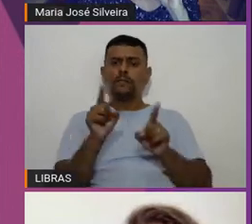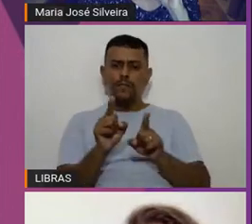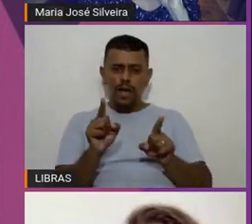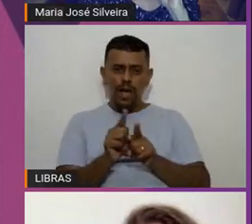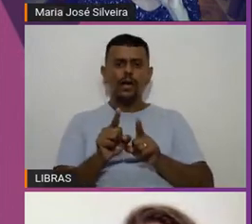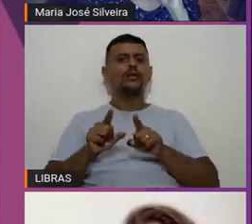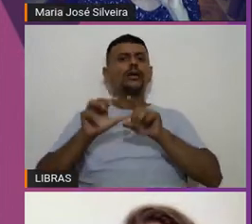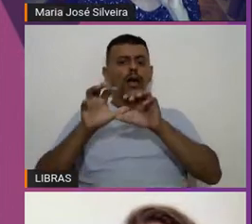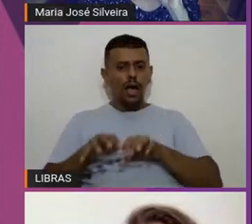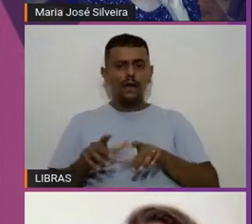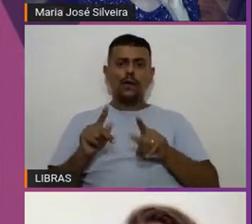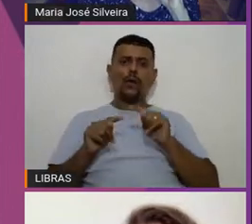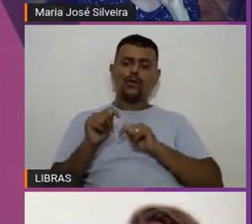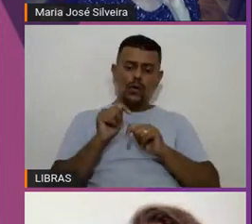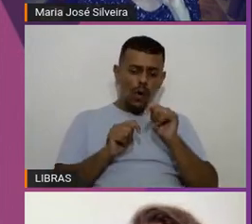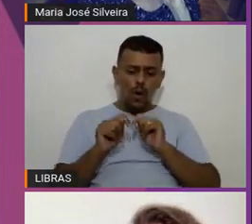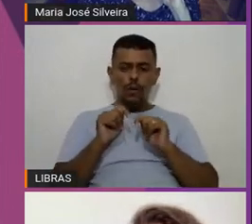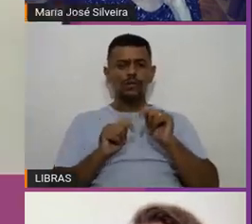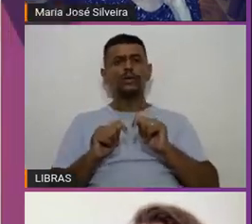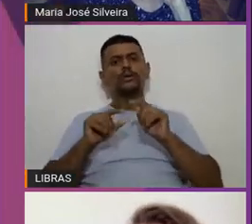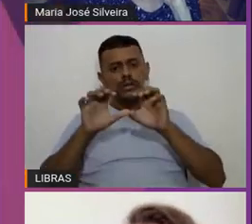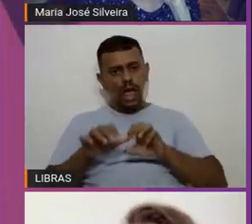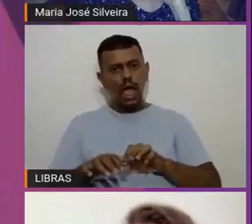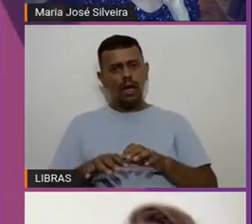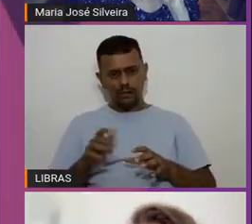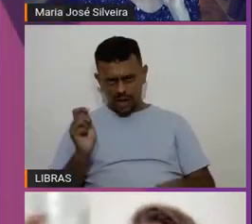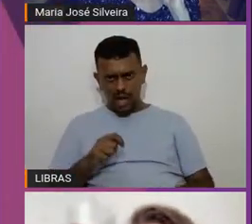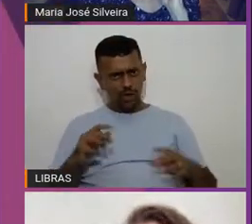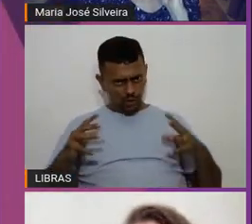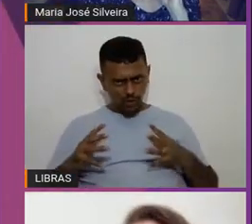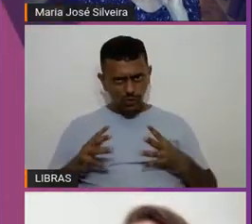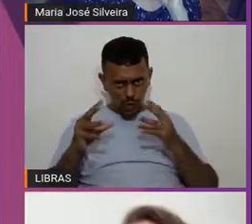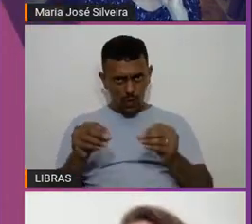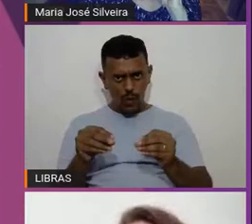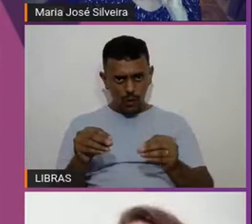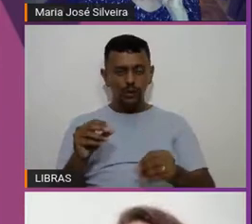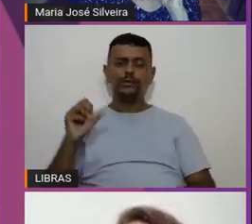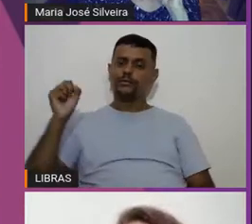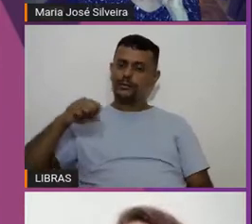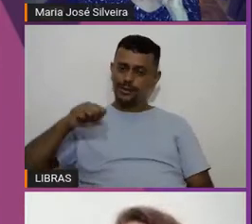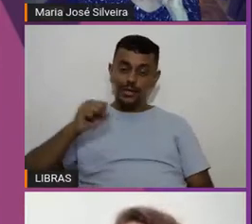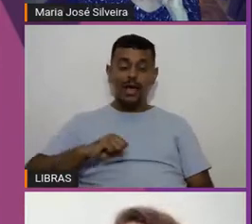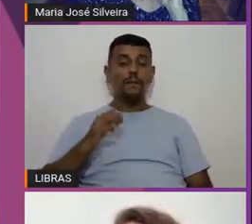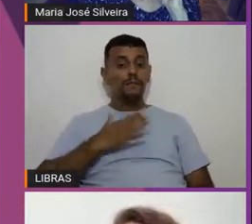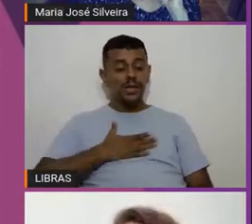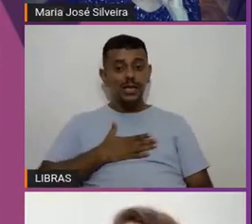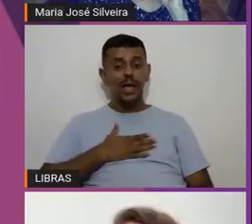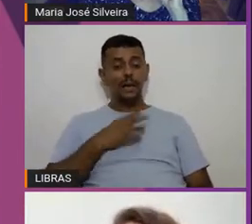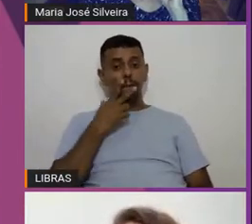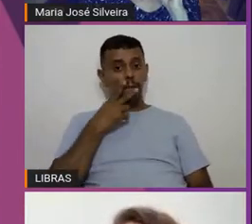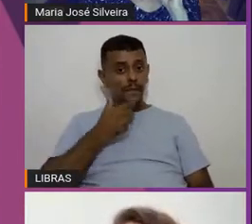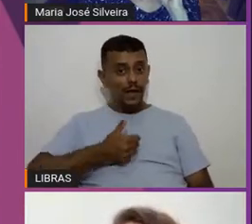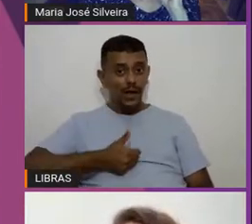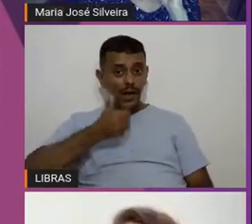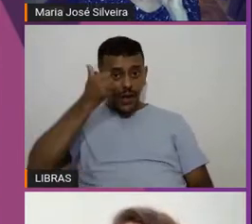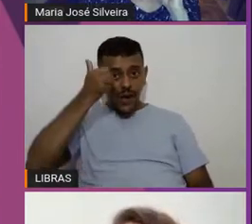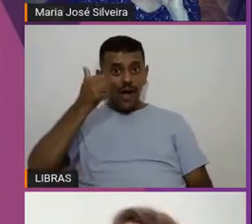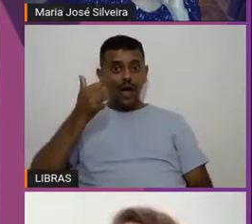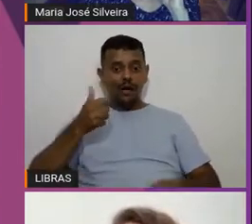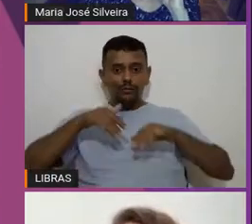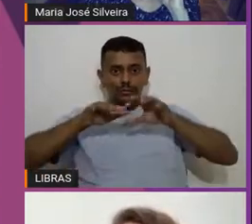vale para todo vale para todos assim as minhas colunas as minhas melhores colunas não me dá um